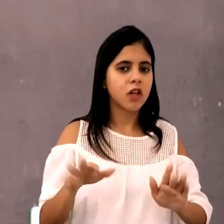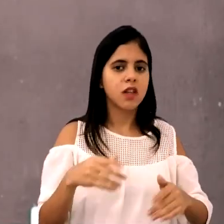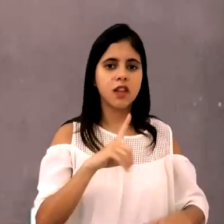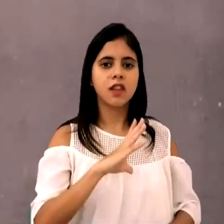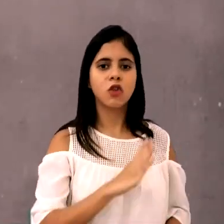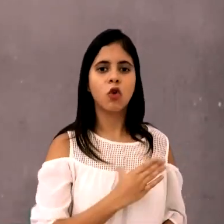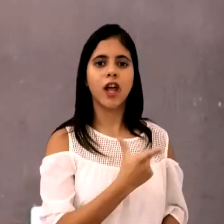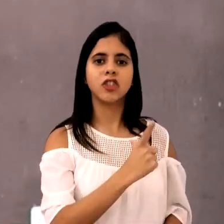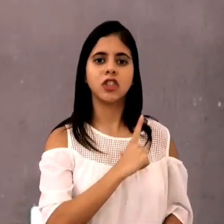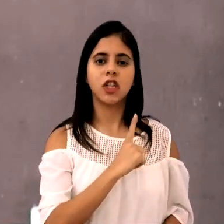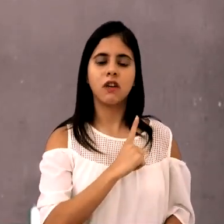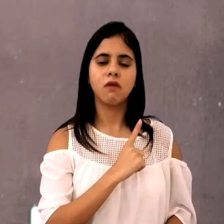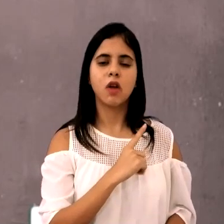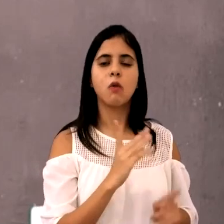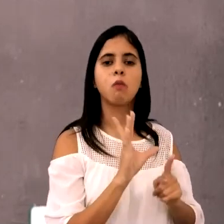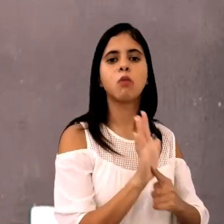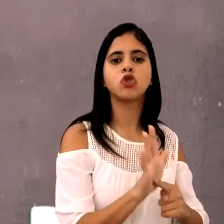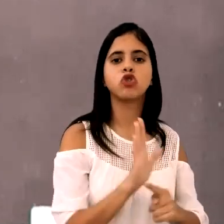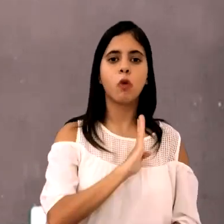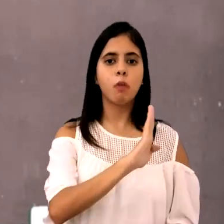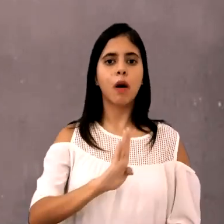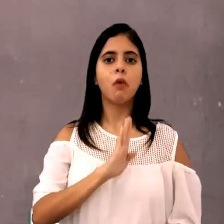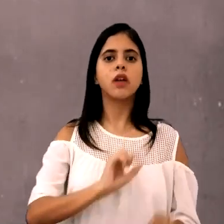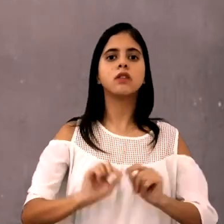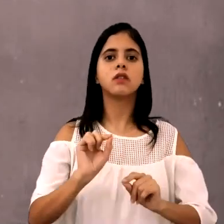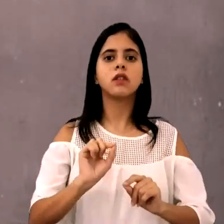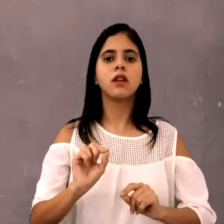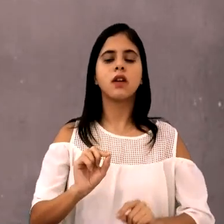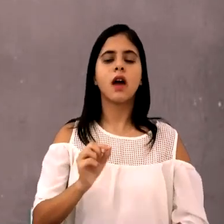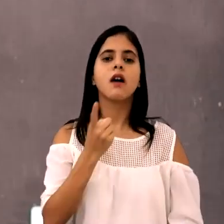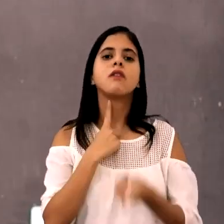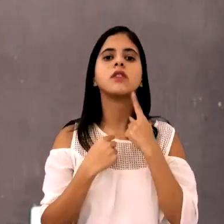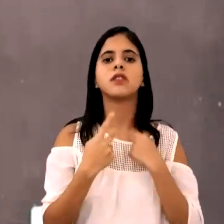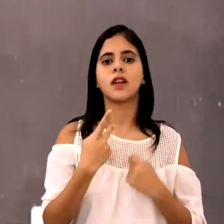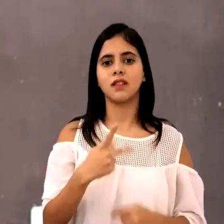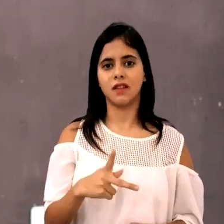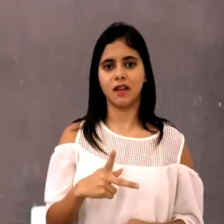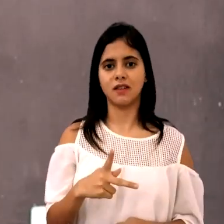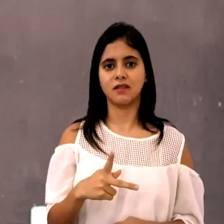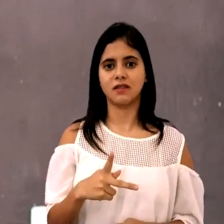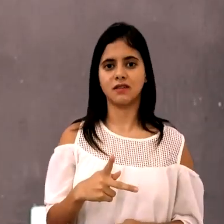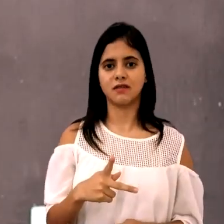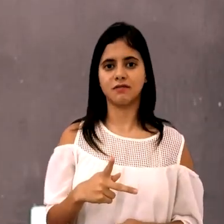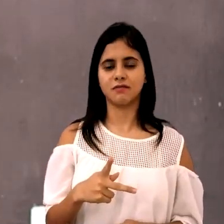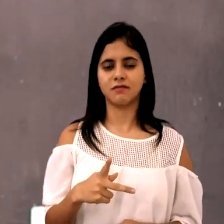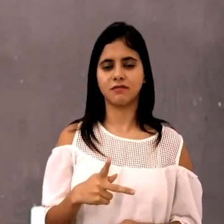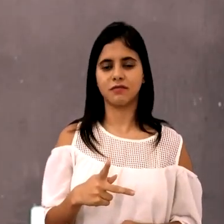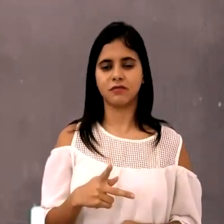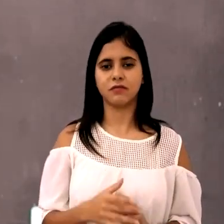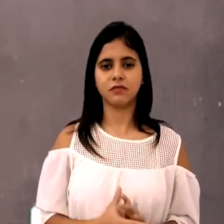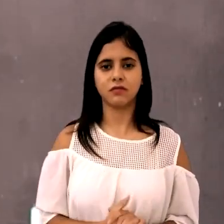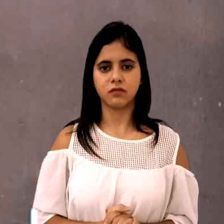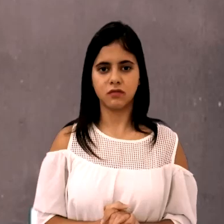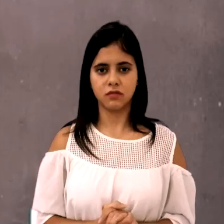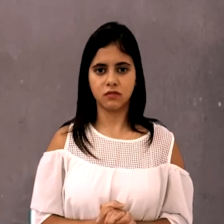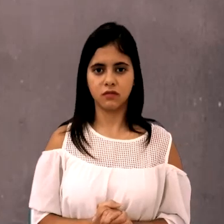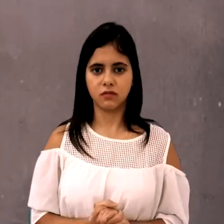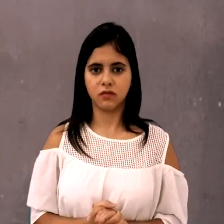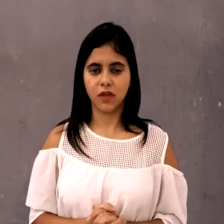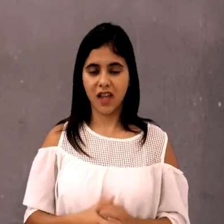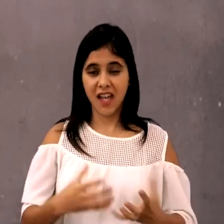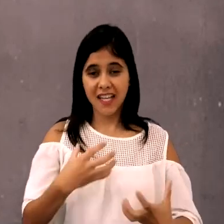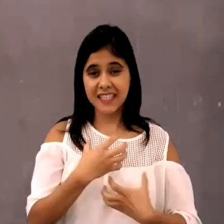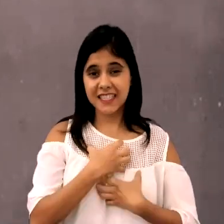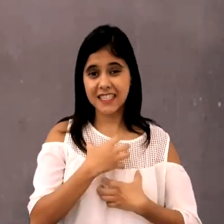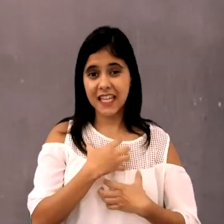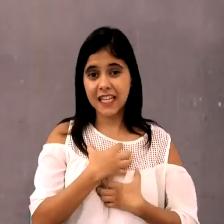suas reais intenções, apoiadas pela lei e motivadas pelo amor dela, que parece já começar a se